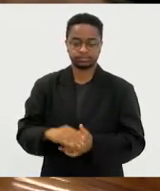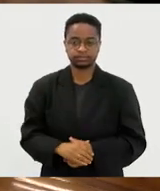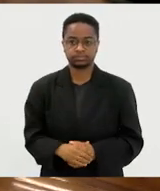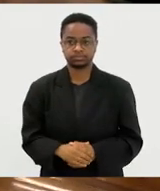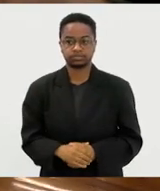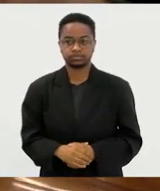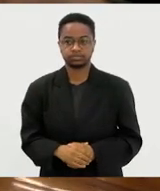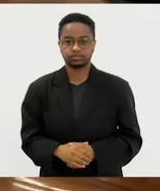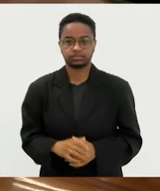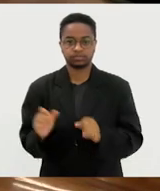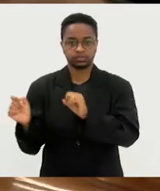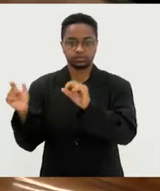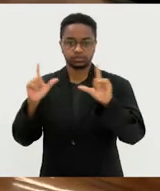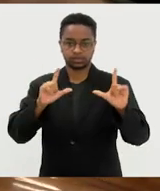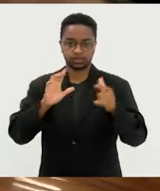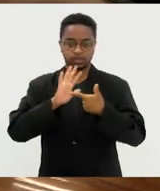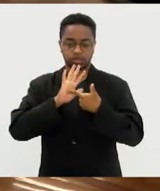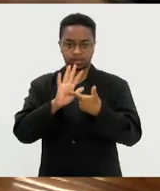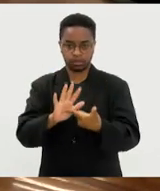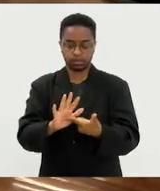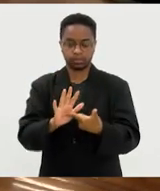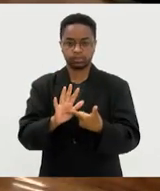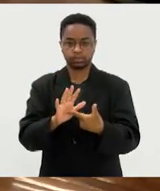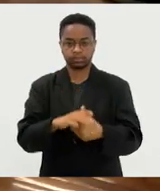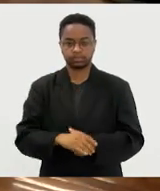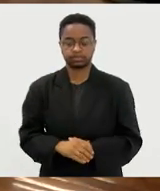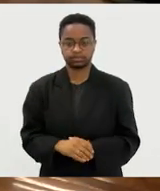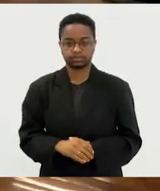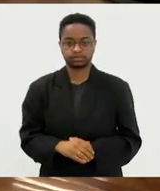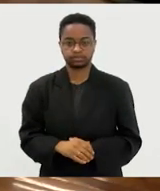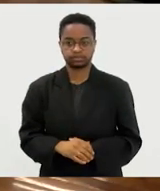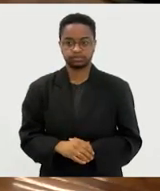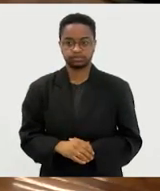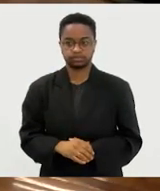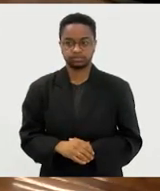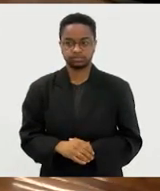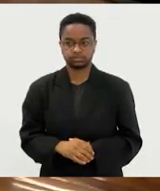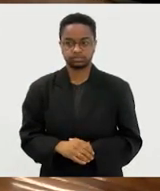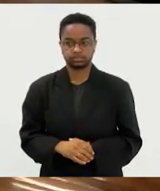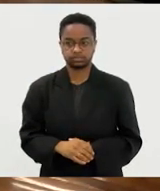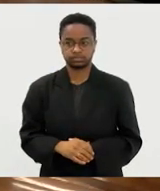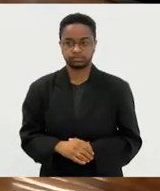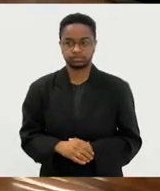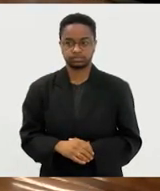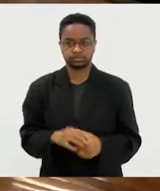O próximo slide a gente traz... Caiu aí?